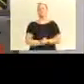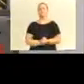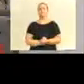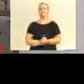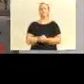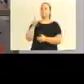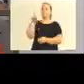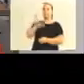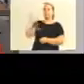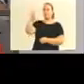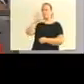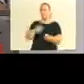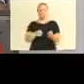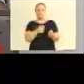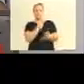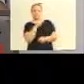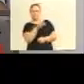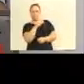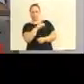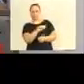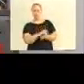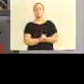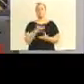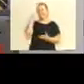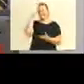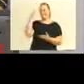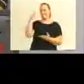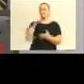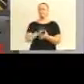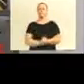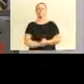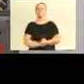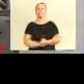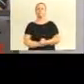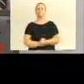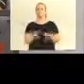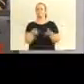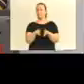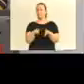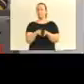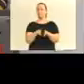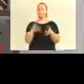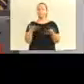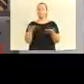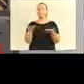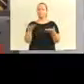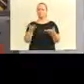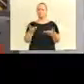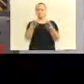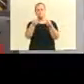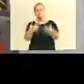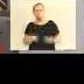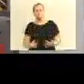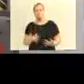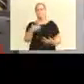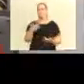mais 2 minutos para Vossa Excelência para sua conclusão devido à parte. Obrigado, presidente, pela compreensão. Quero falar também algumas, vereador César, assim,